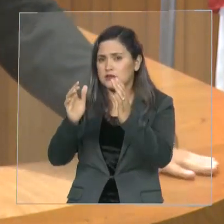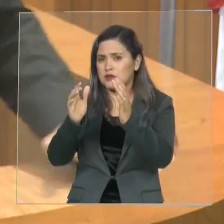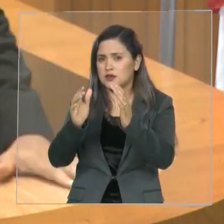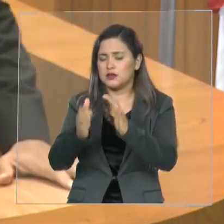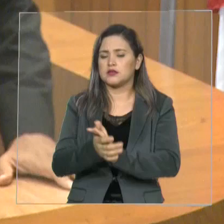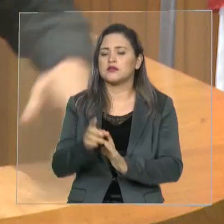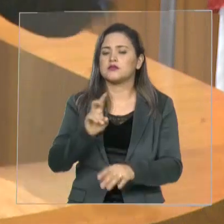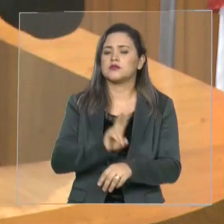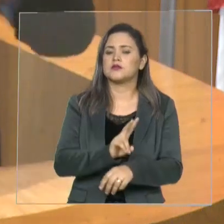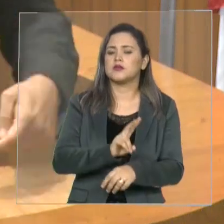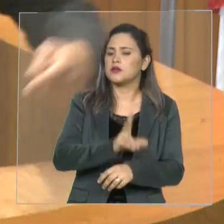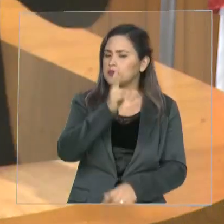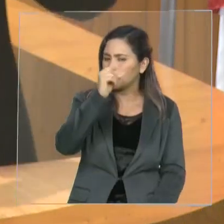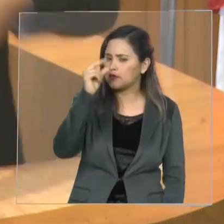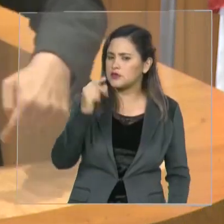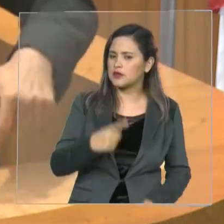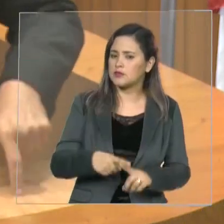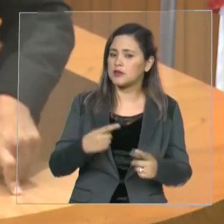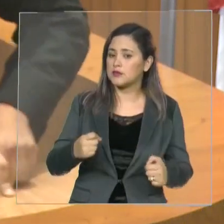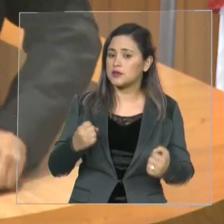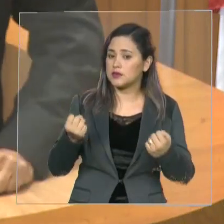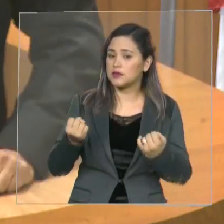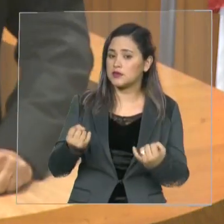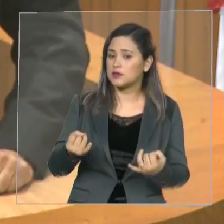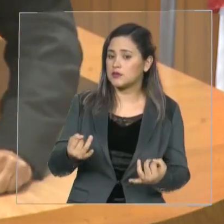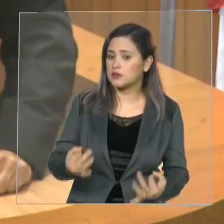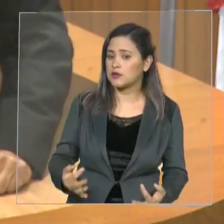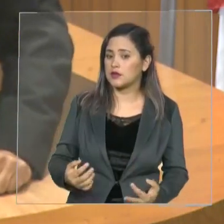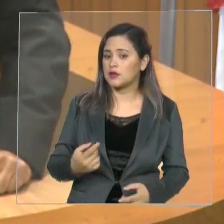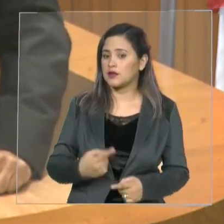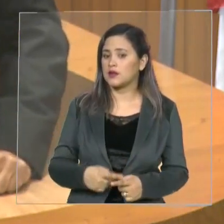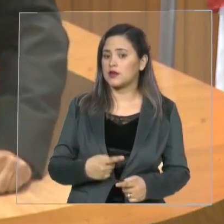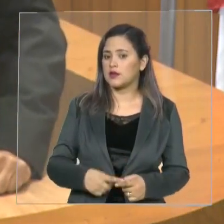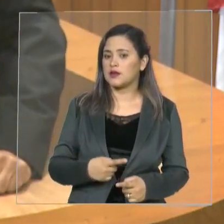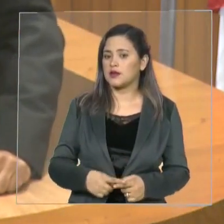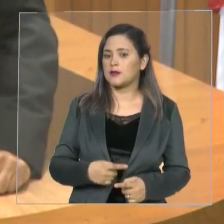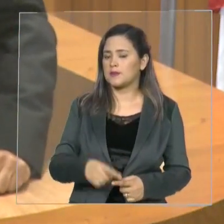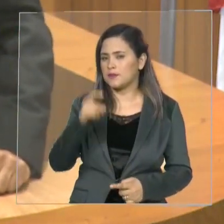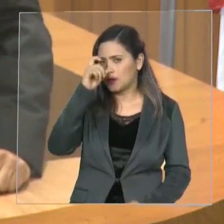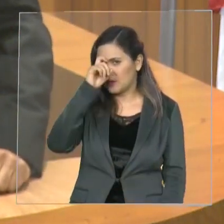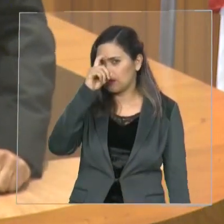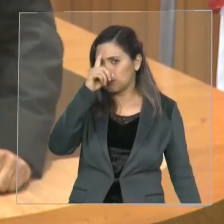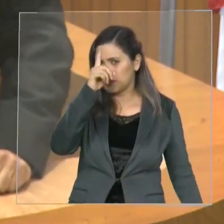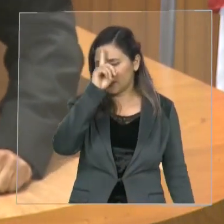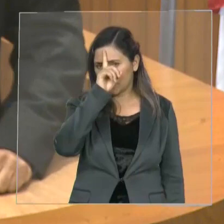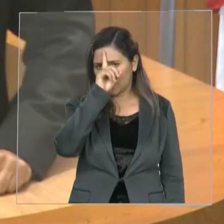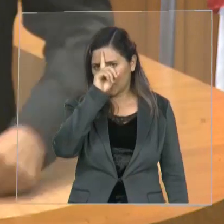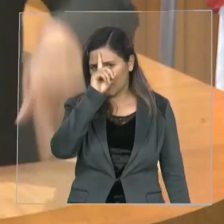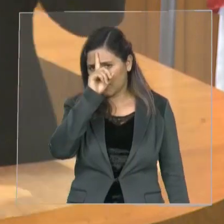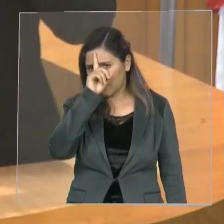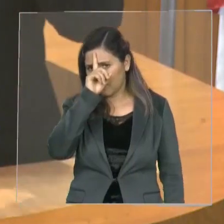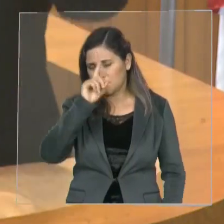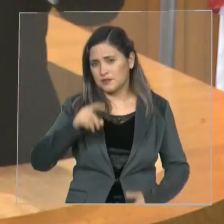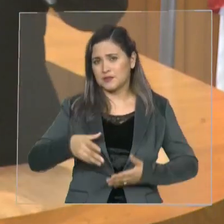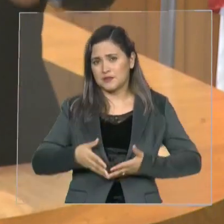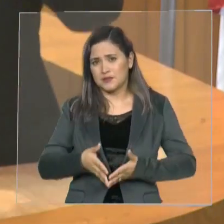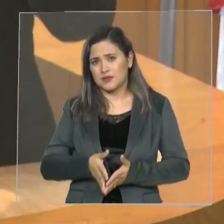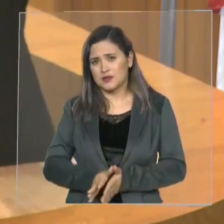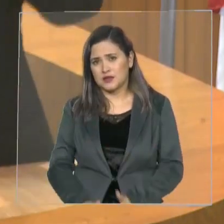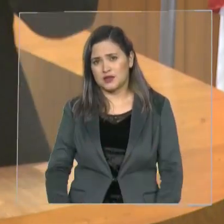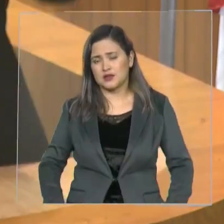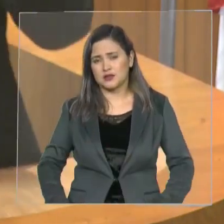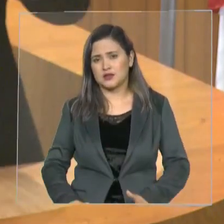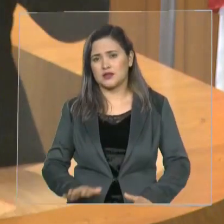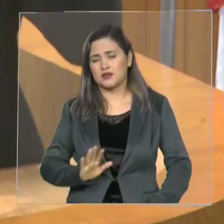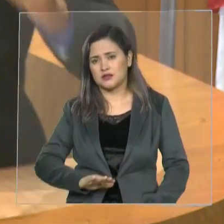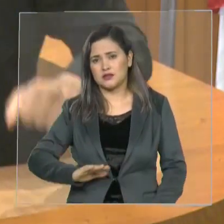vezes, a prefeitura, mas o senhor tem que justificar que o senhor defende a prefeitura, porque o hospital materno que mata as nossas crianças é de sua propriedade, que o senhor